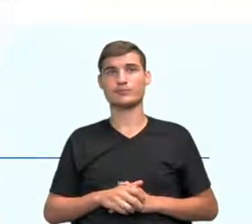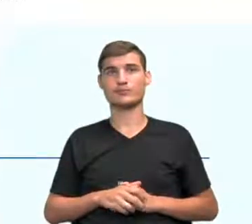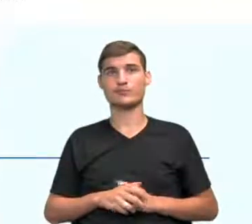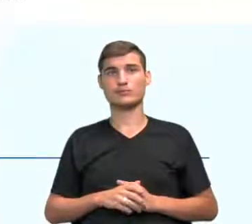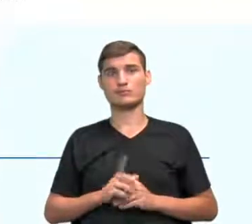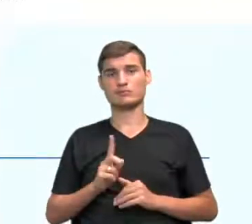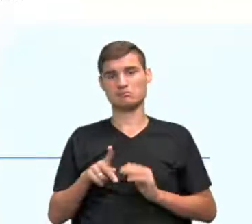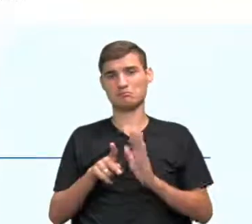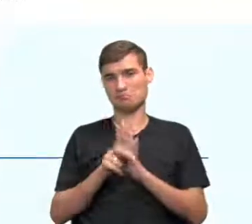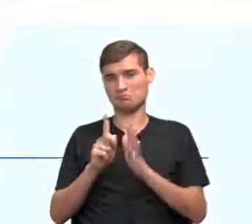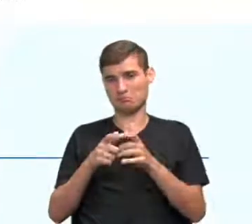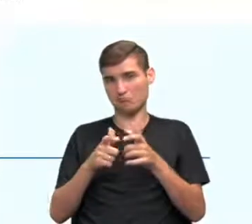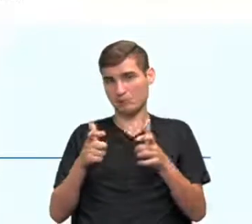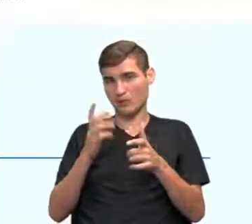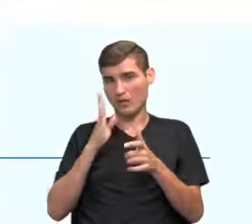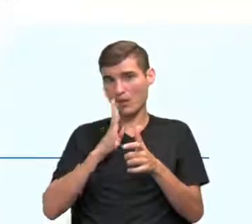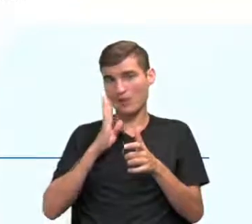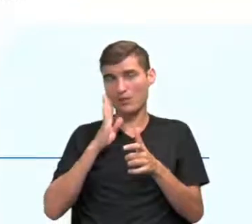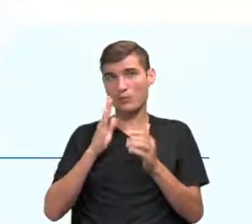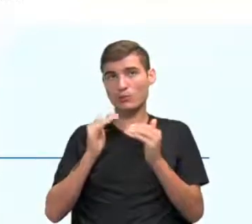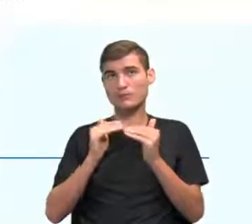É uma faixa bem grande.